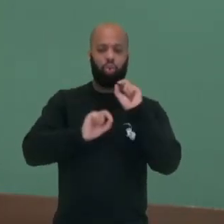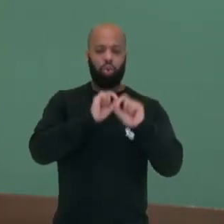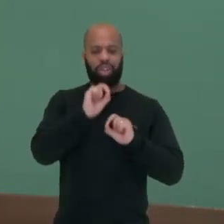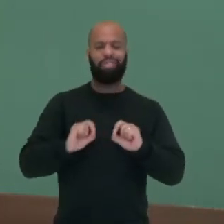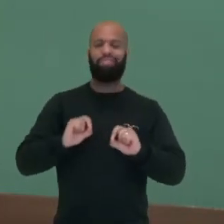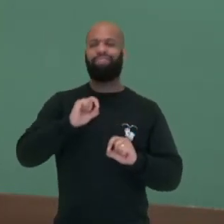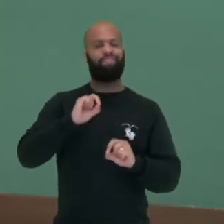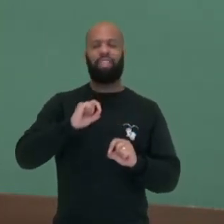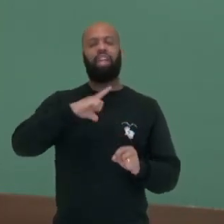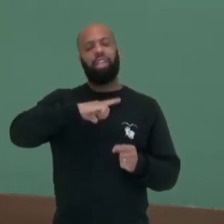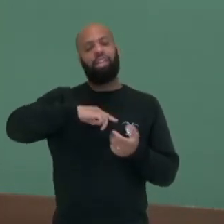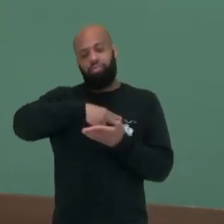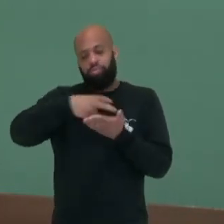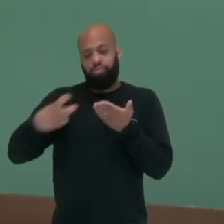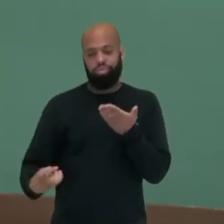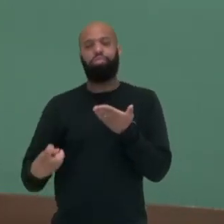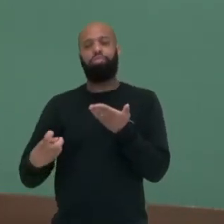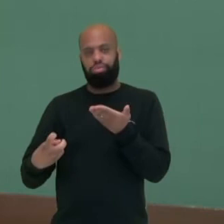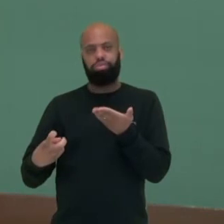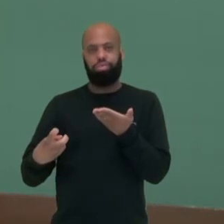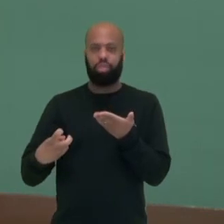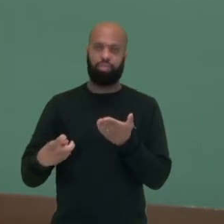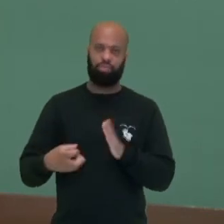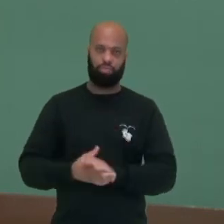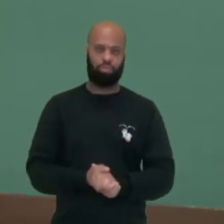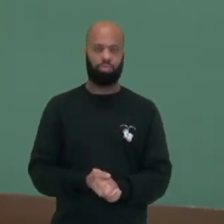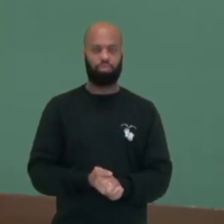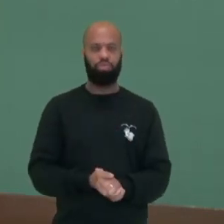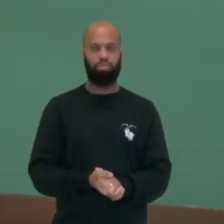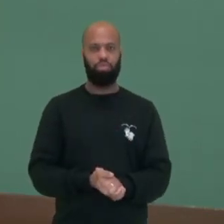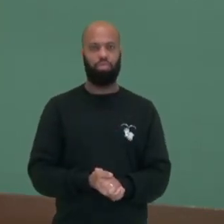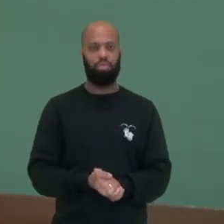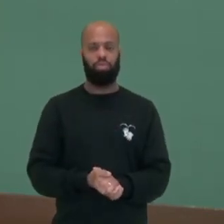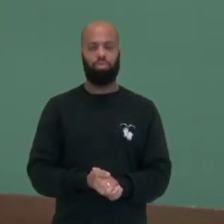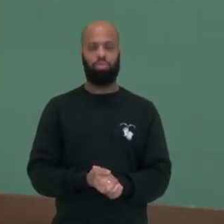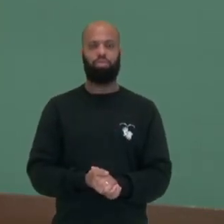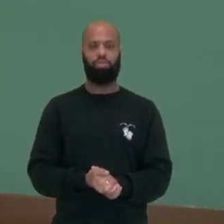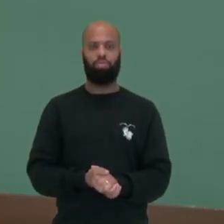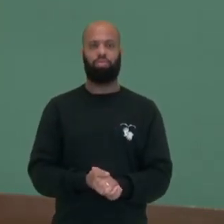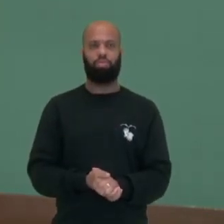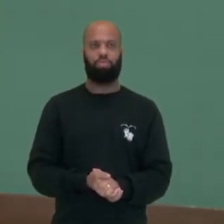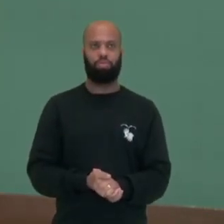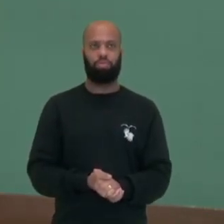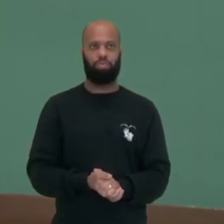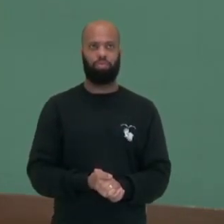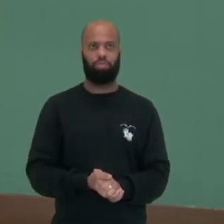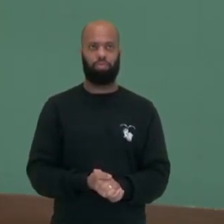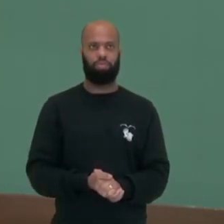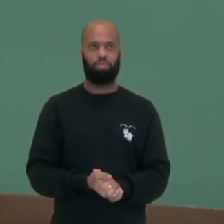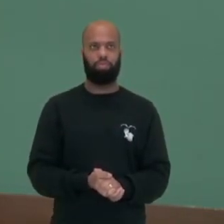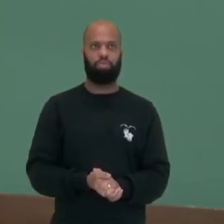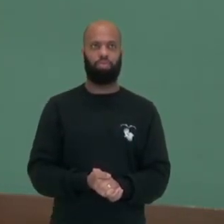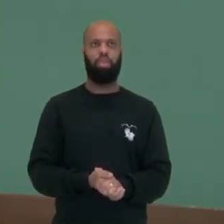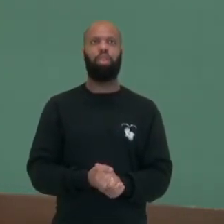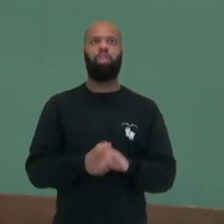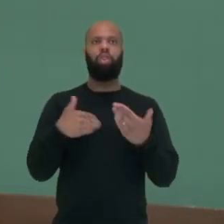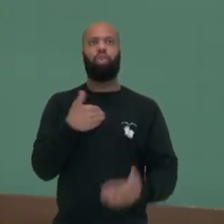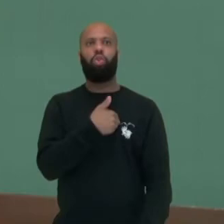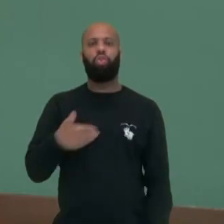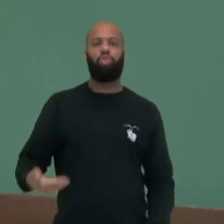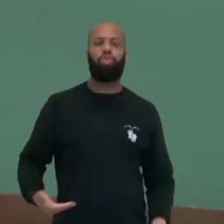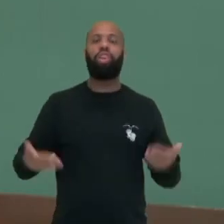desgaste, para a sua impopularidade e terminou com o seu processo de impeachment.